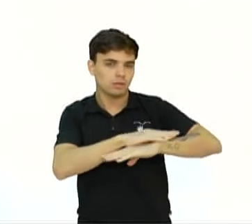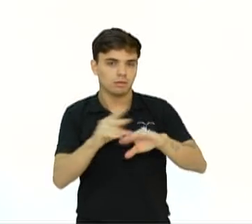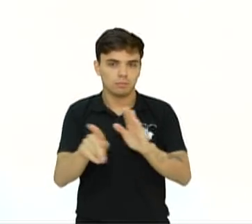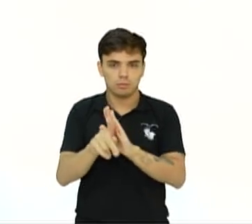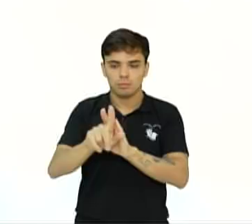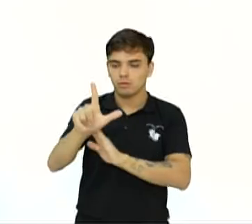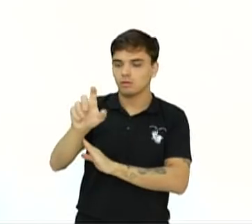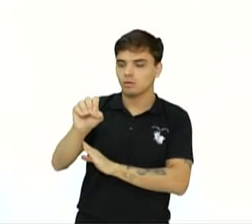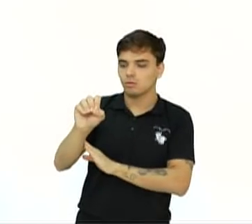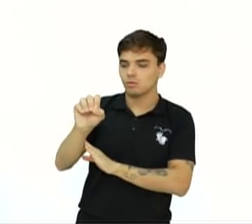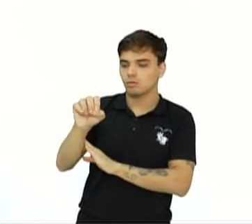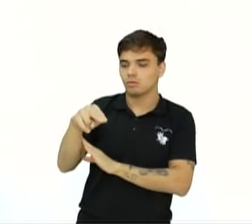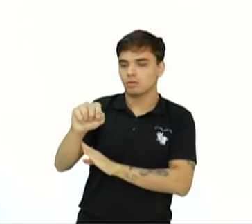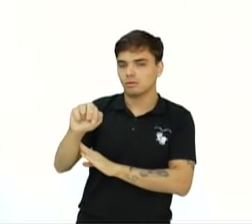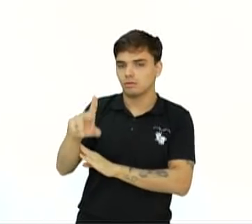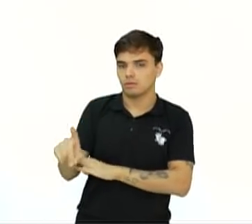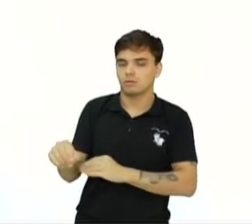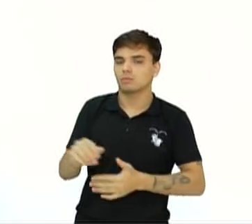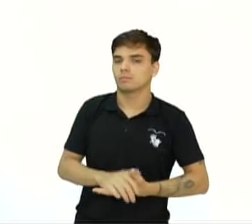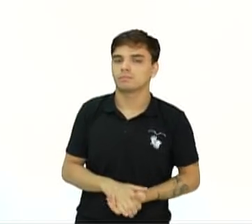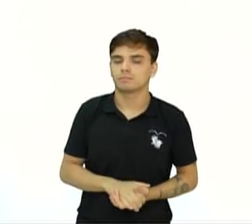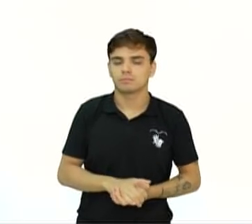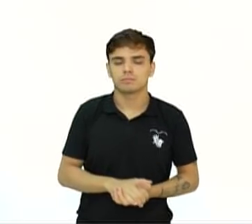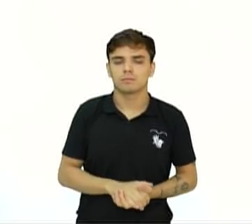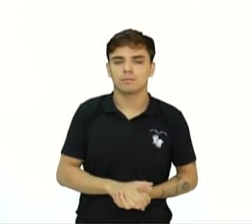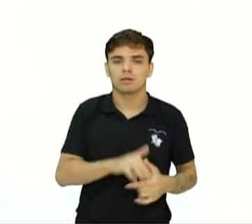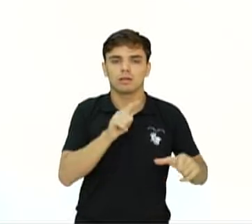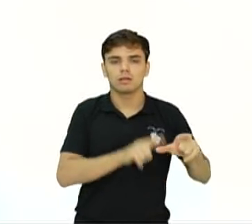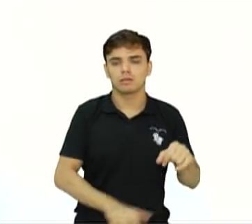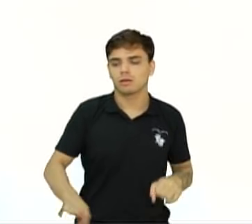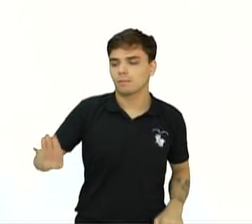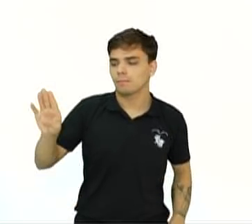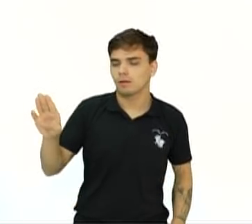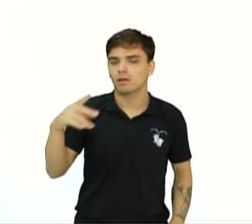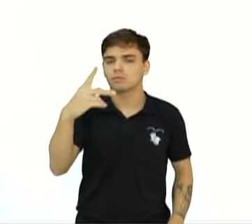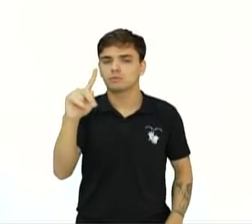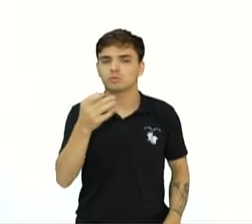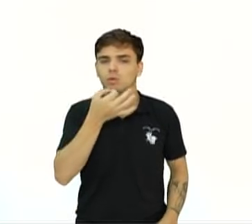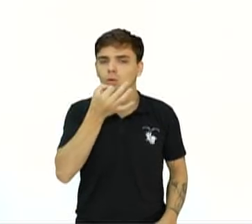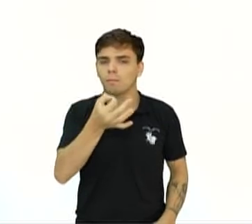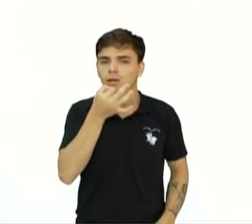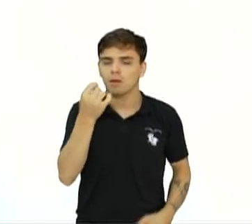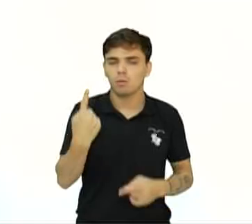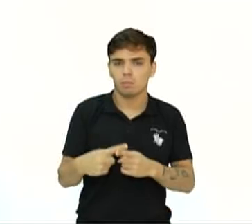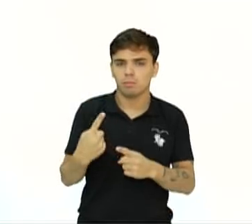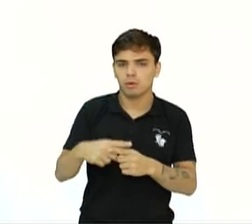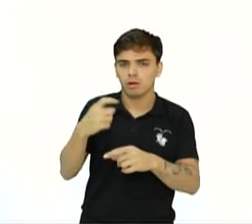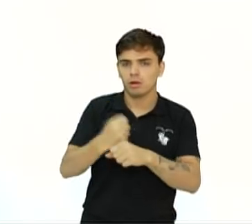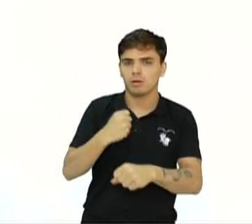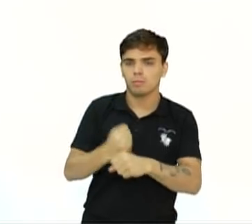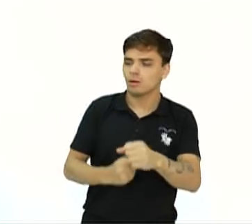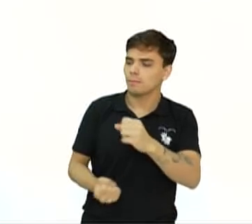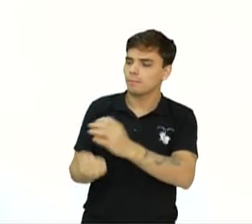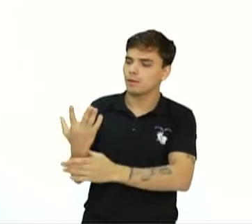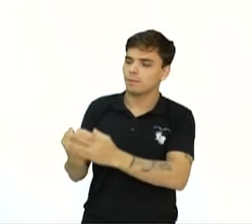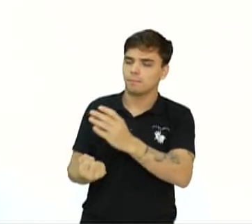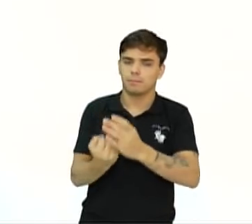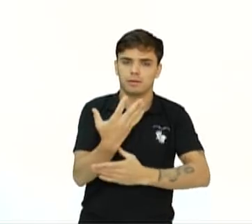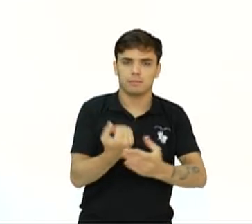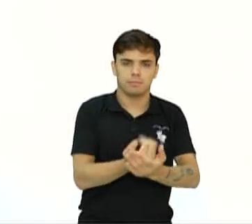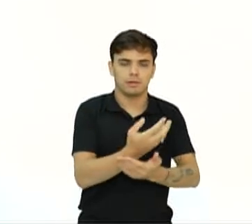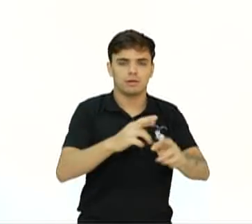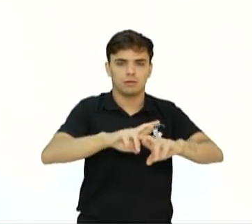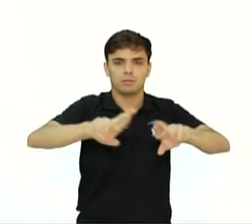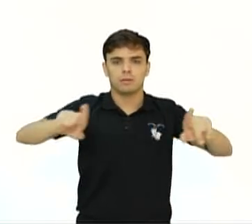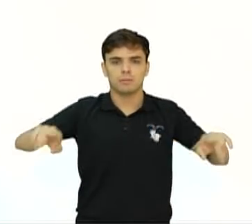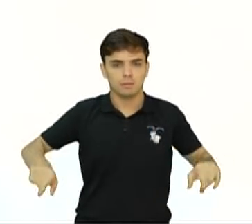está falando, certo? Letra B. Na sua opinião, por que essa obra tem sido recriada por vários artistas? Como é a